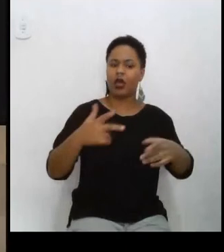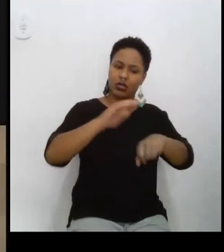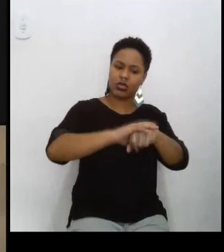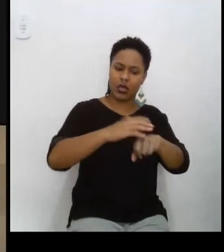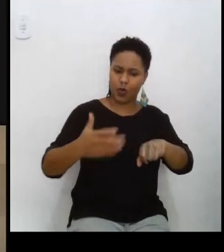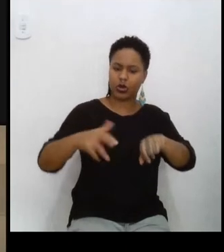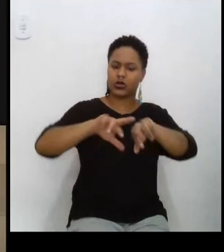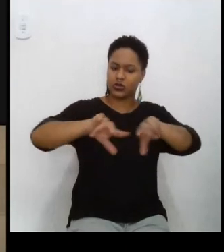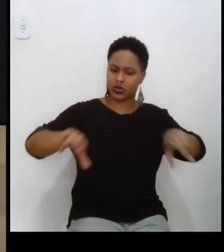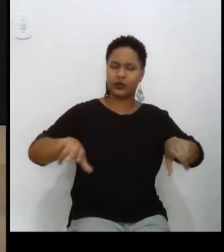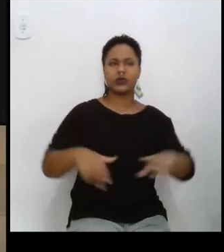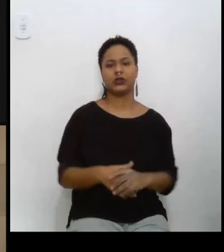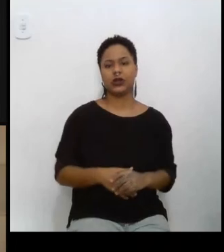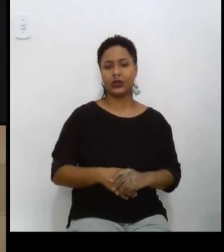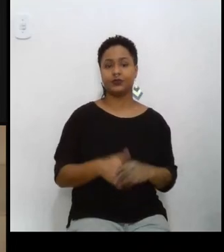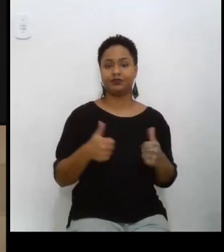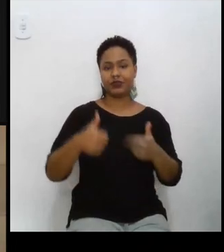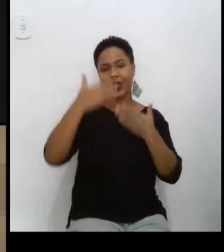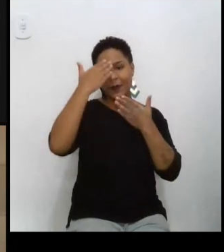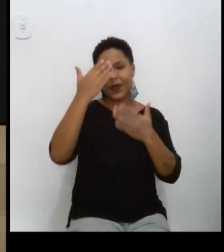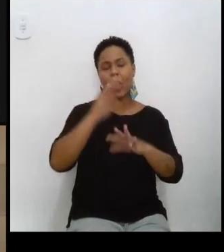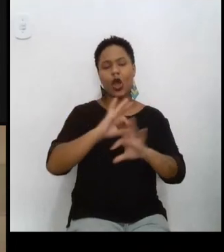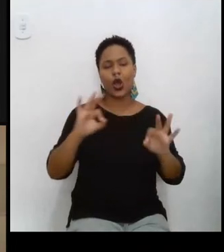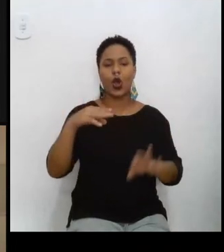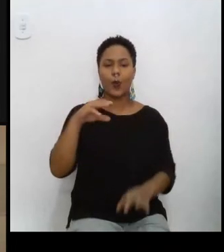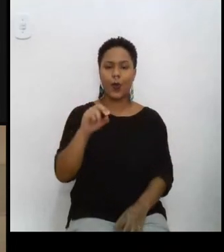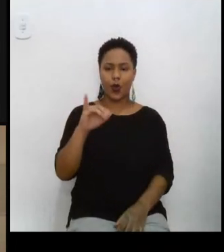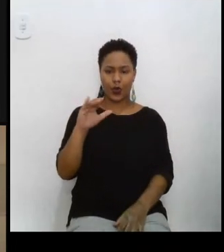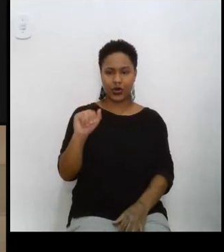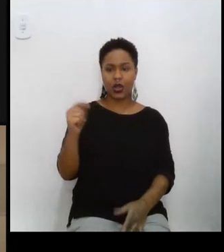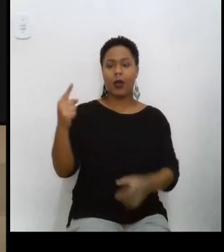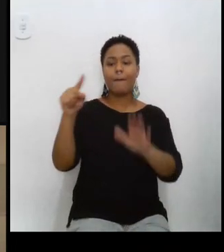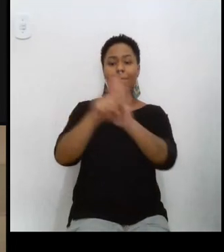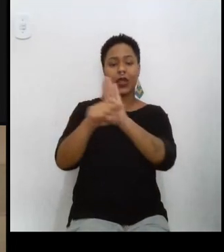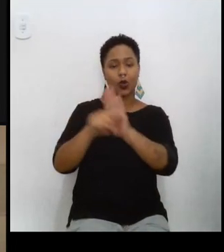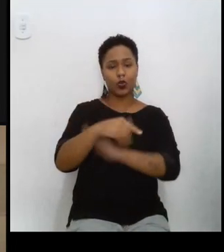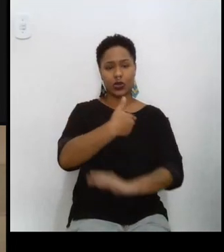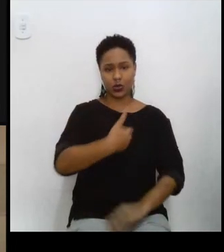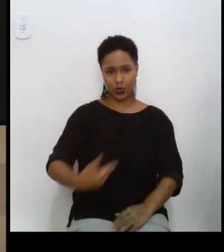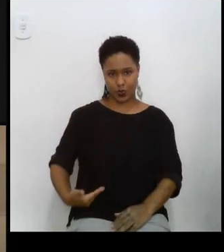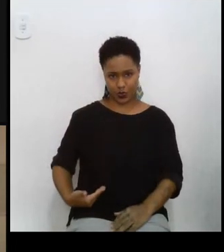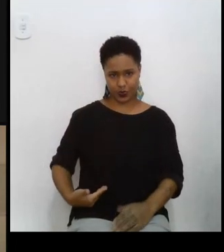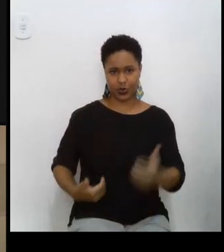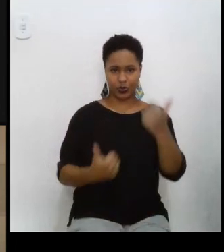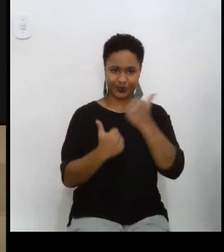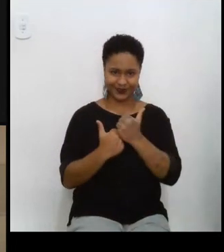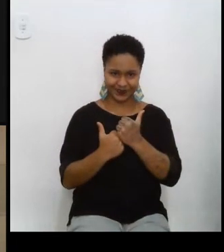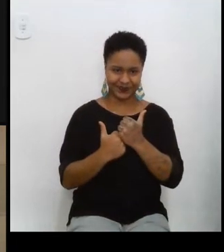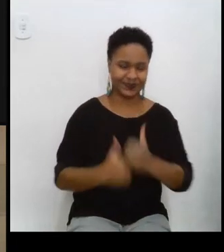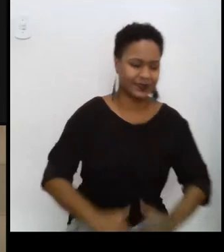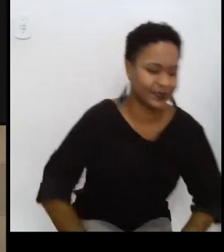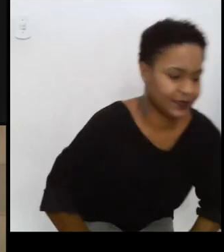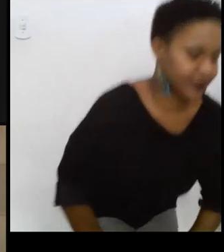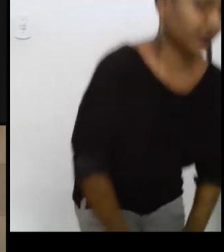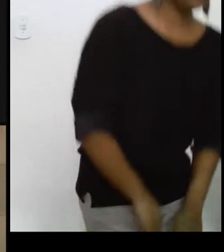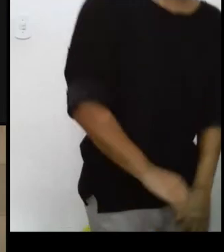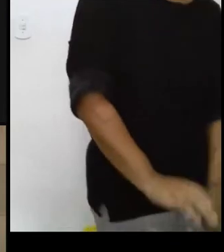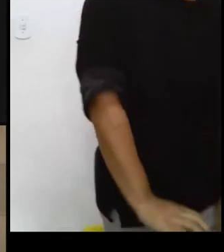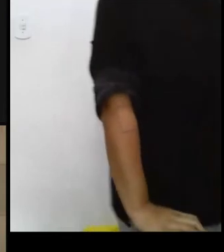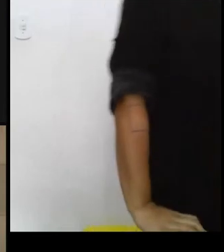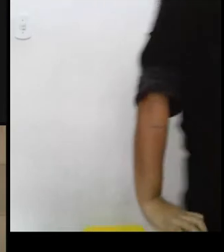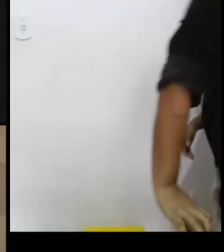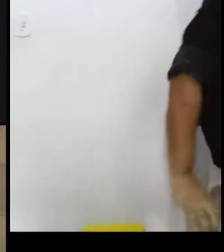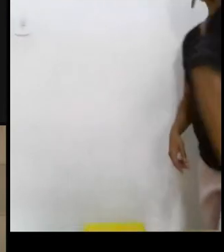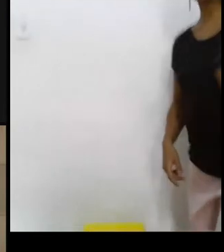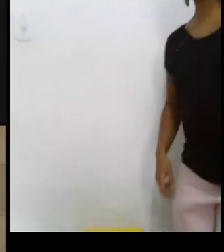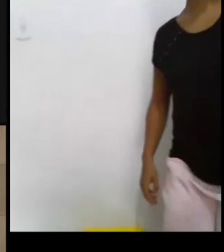um ótimo Mônica eu vou trazer algumas perguntas aqui do público é que tá respeitar aqui nosso tempo